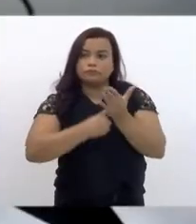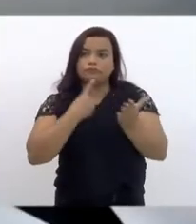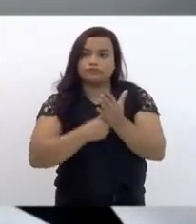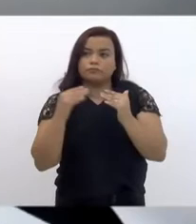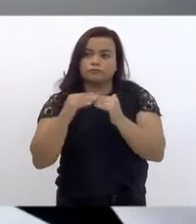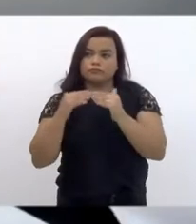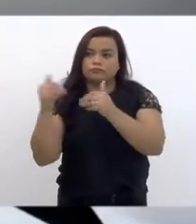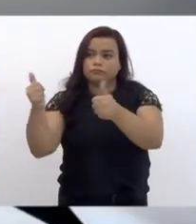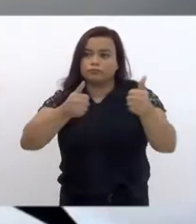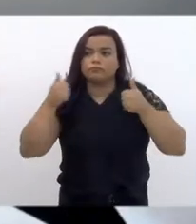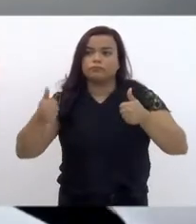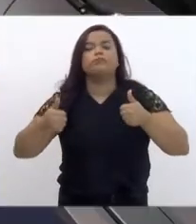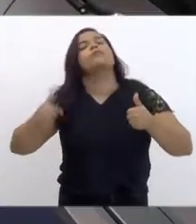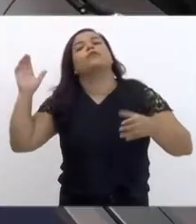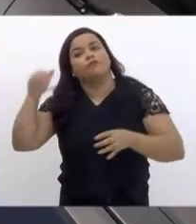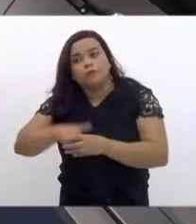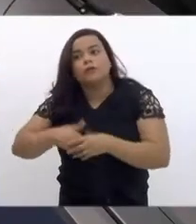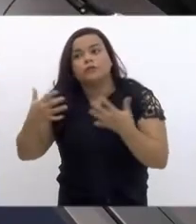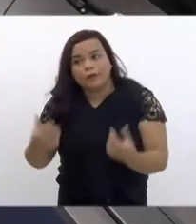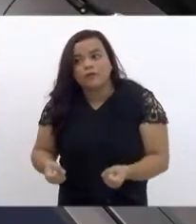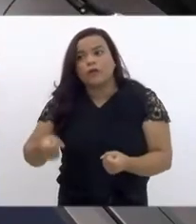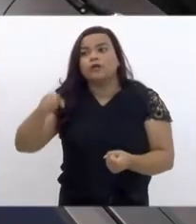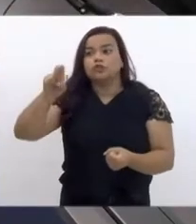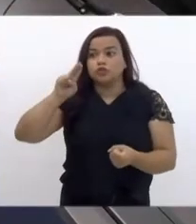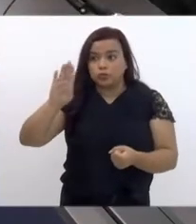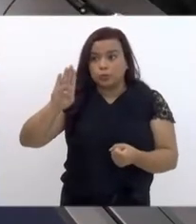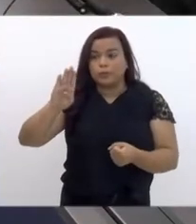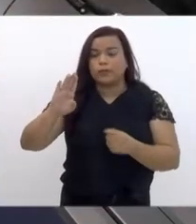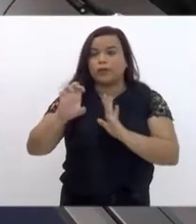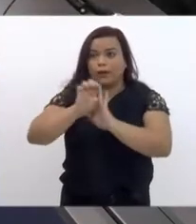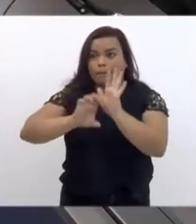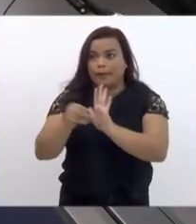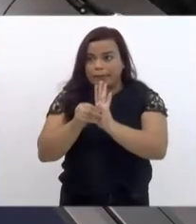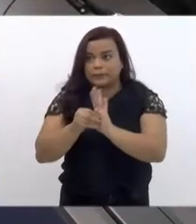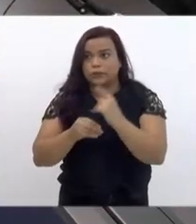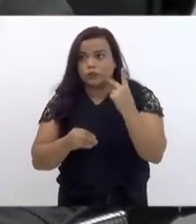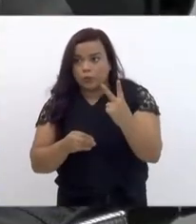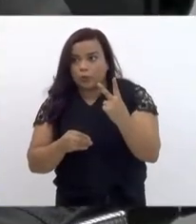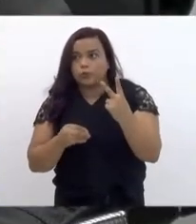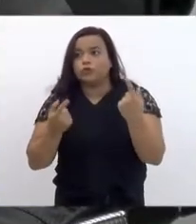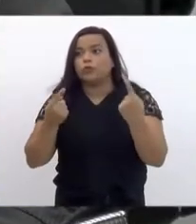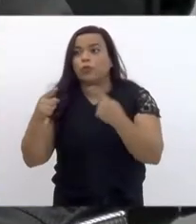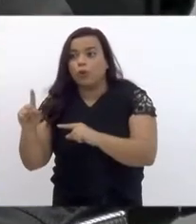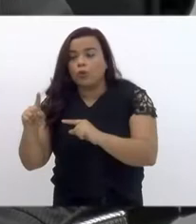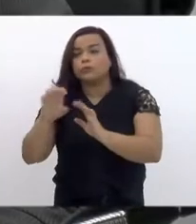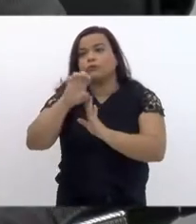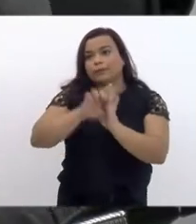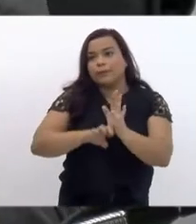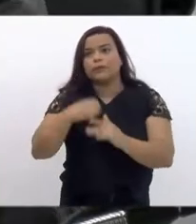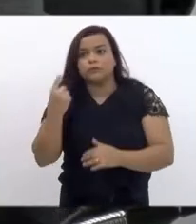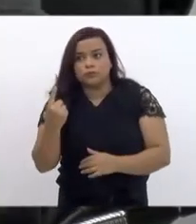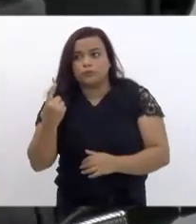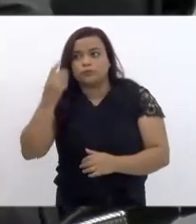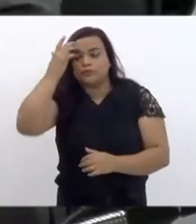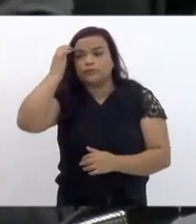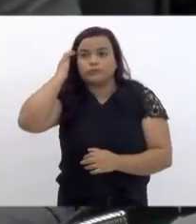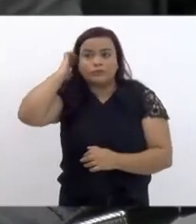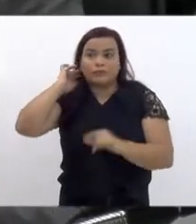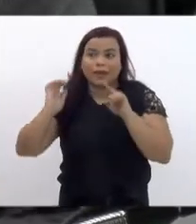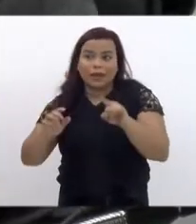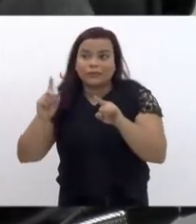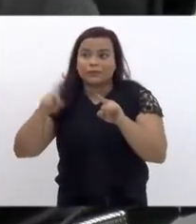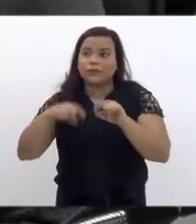Fechado. Então, o voto é favorável com subemenda emenda 2 e contrário à emenda 1. E essa subemenda emenda 2 é uma